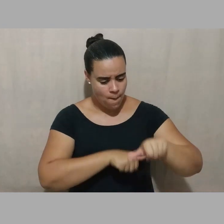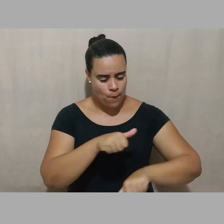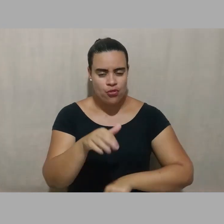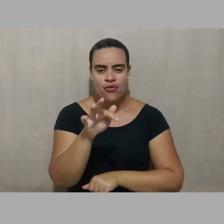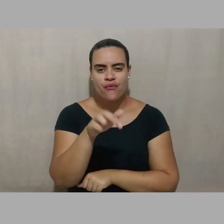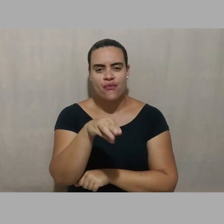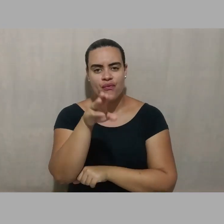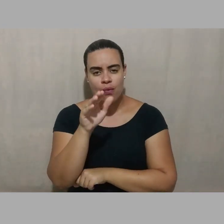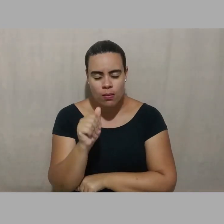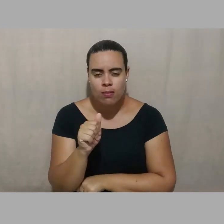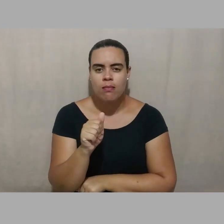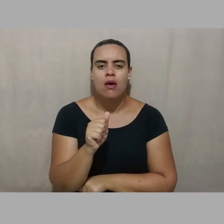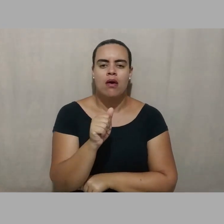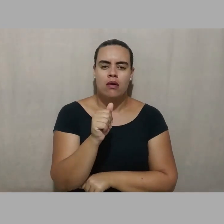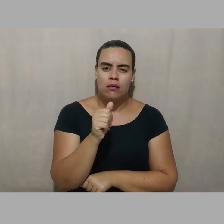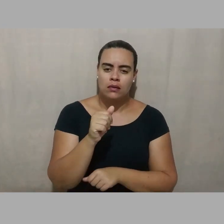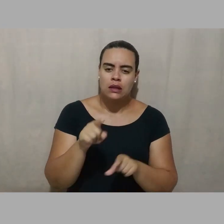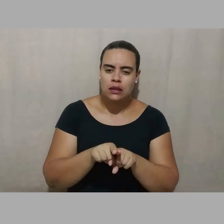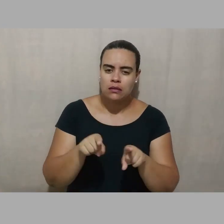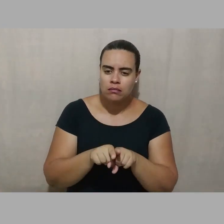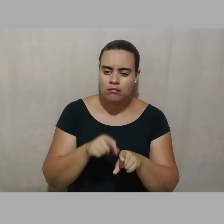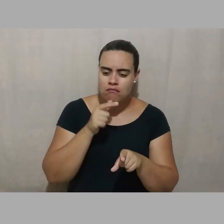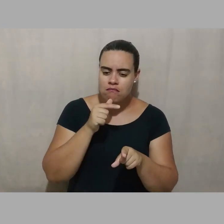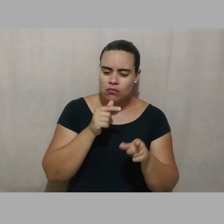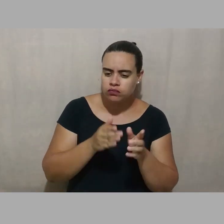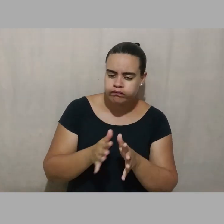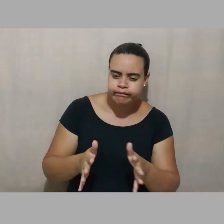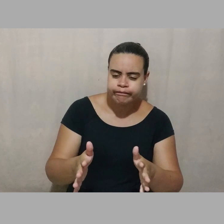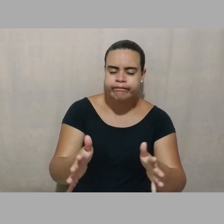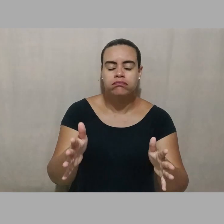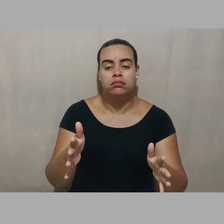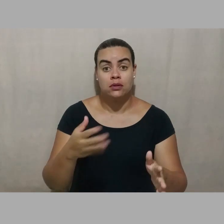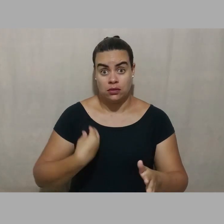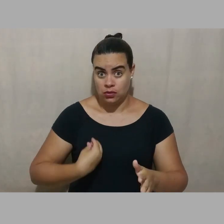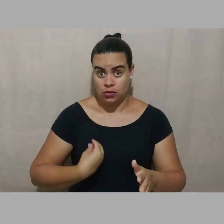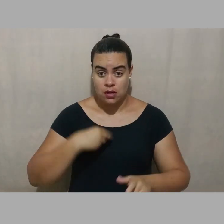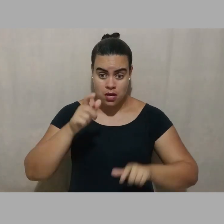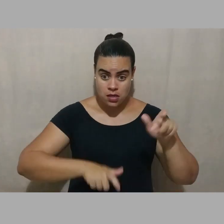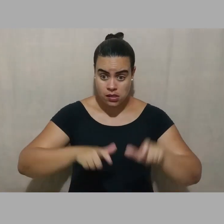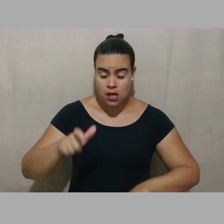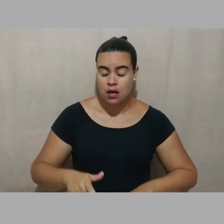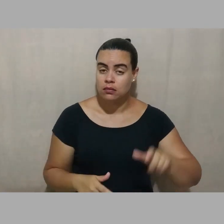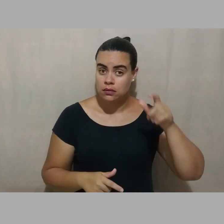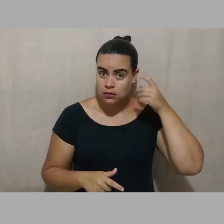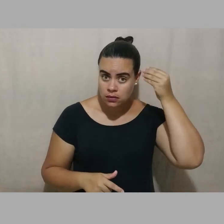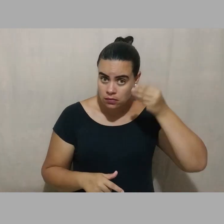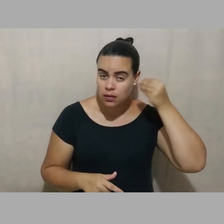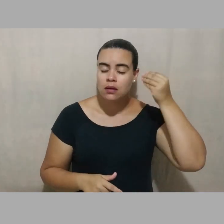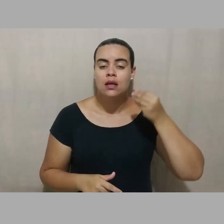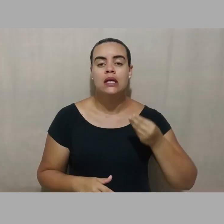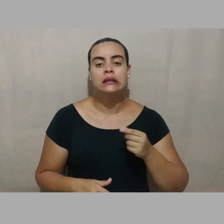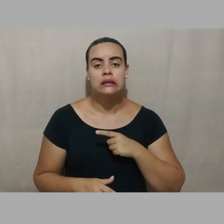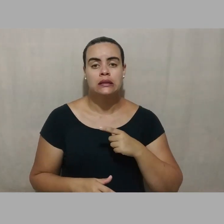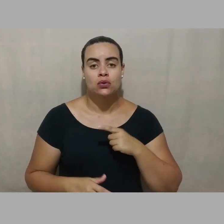reconfigurando formas, hibridizando e amalgamando existências, experiências